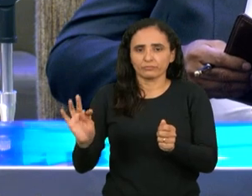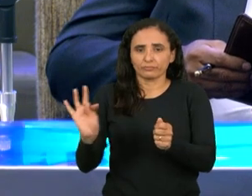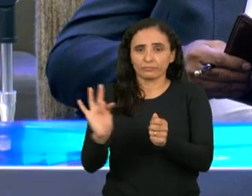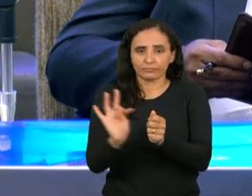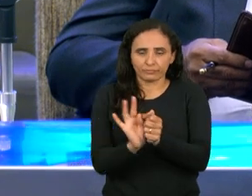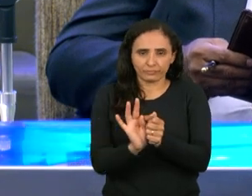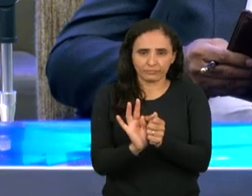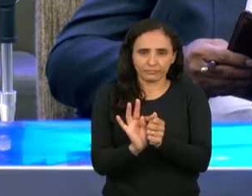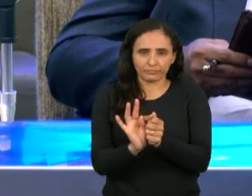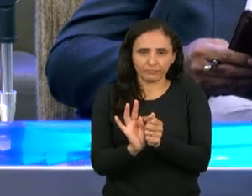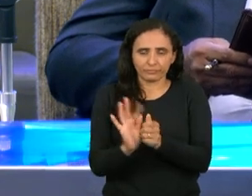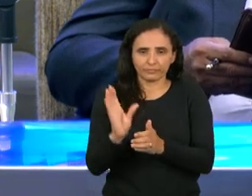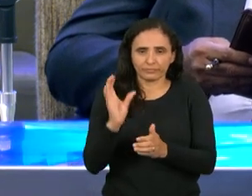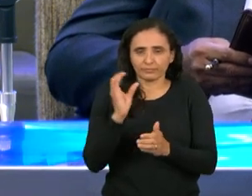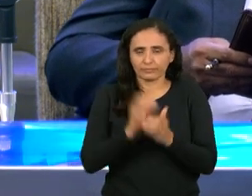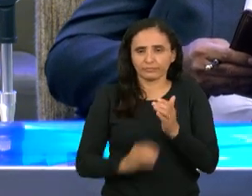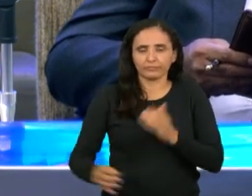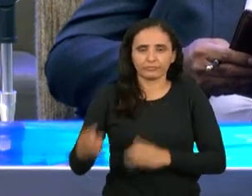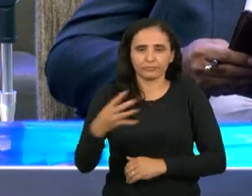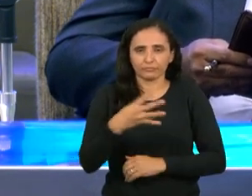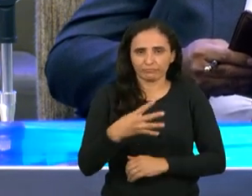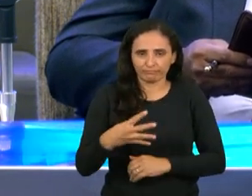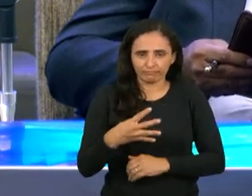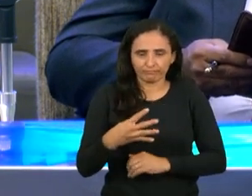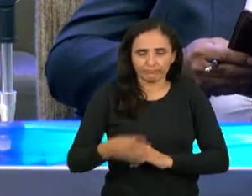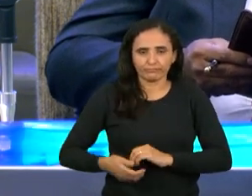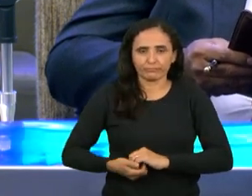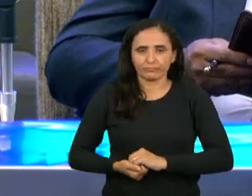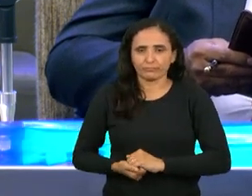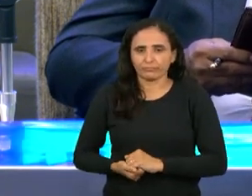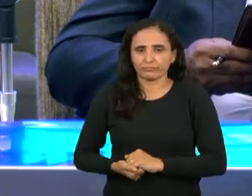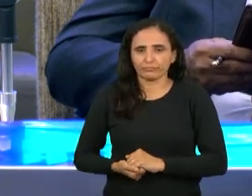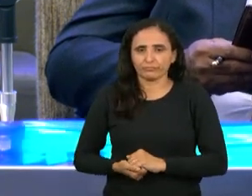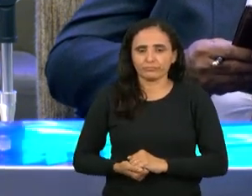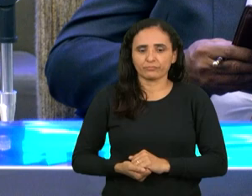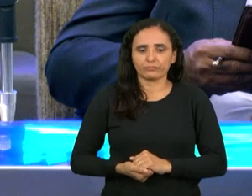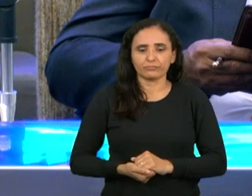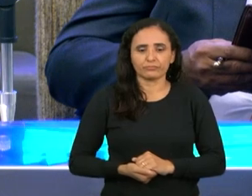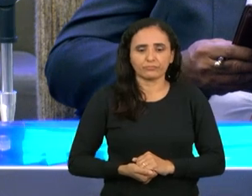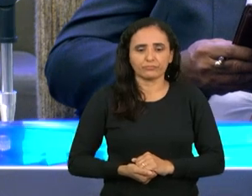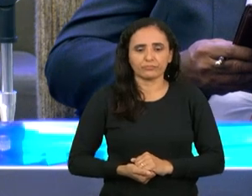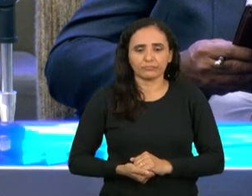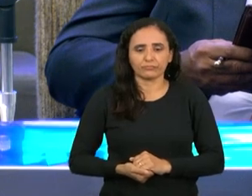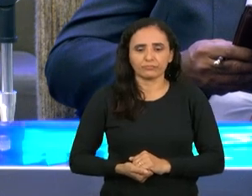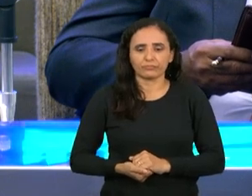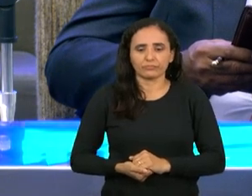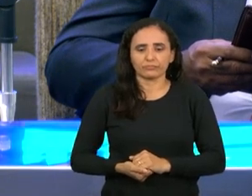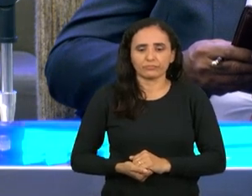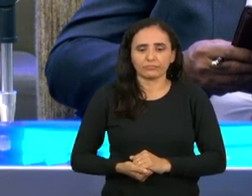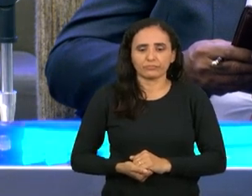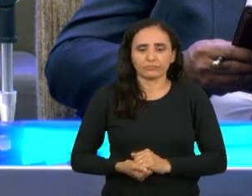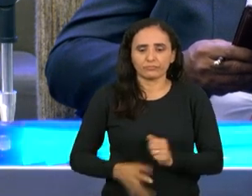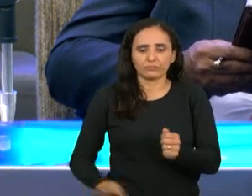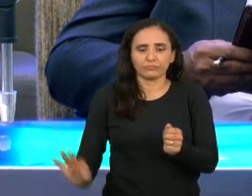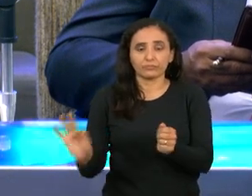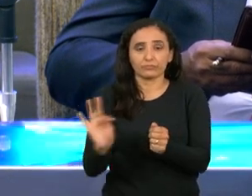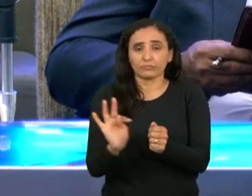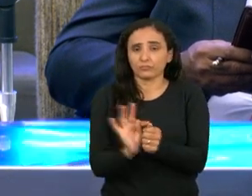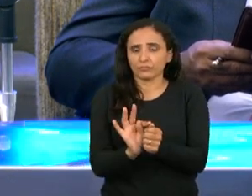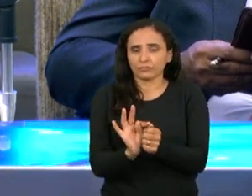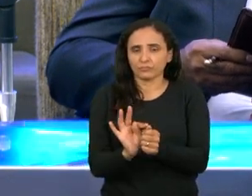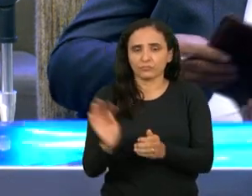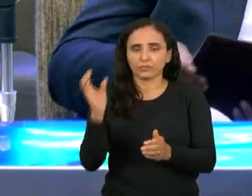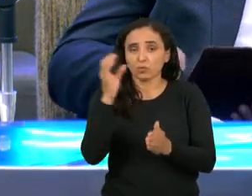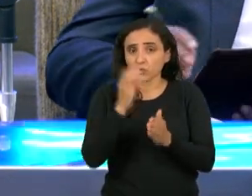abrir a sua Bíblia logo depois o livro de Hebreus do Capítulo 4 e o Versículo 4 meus